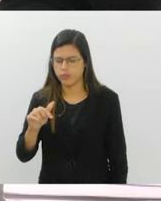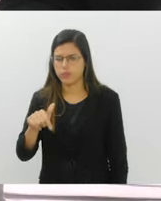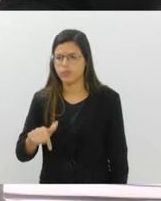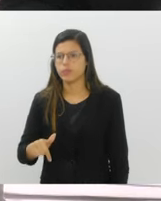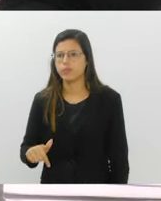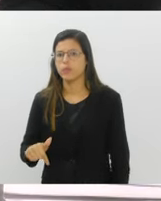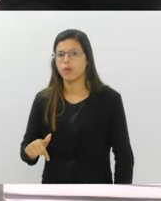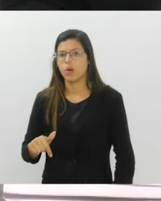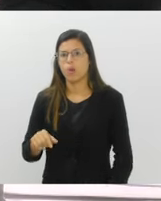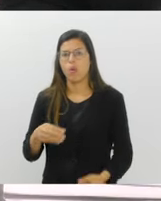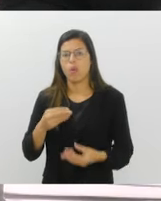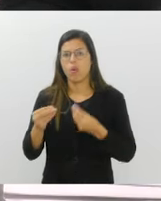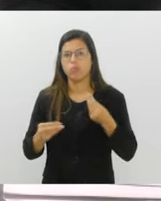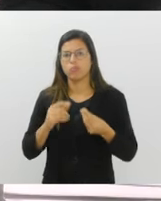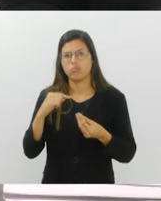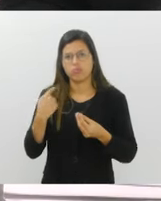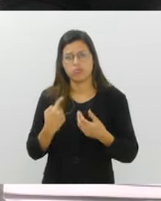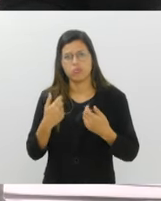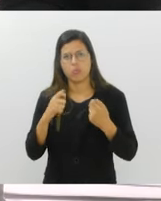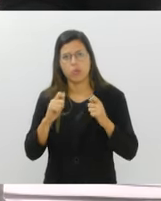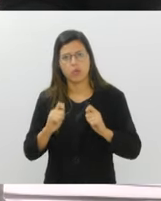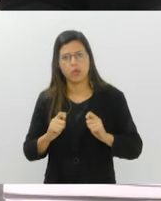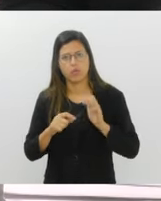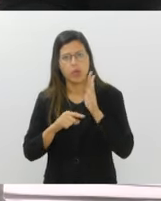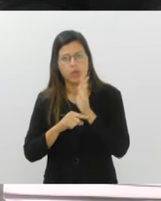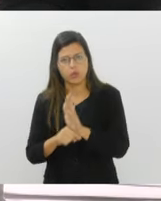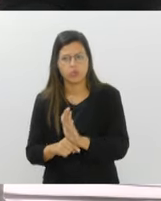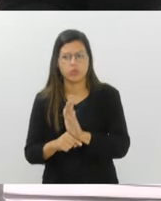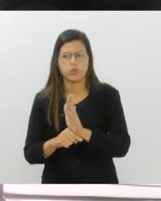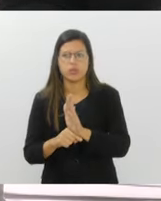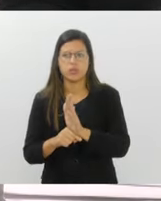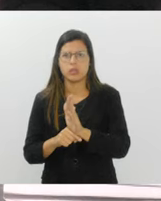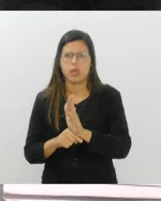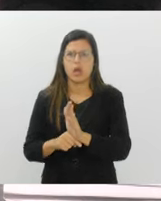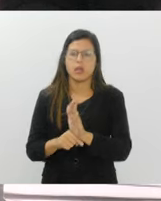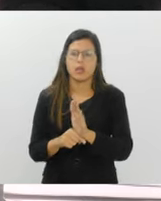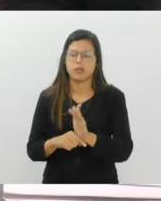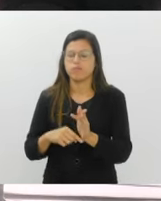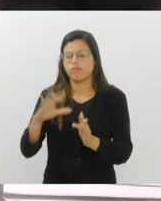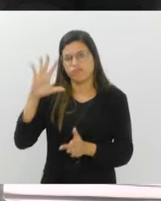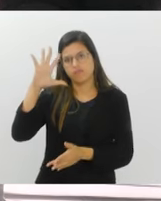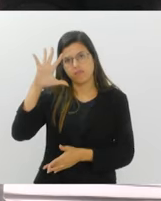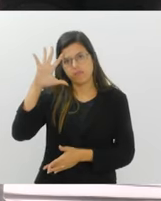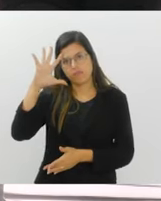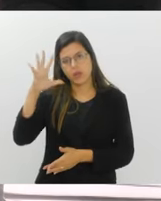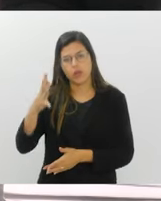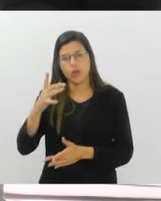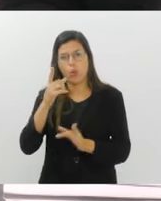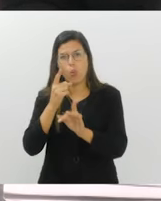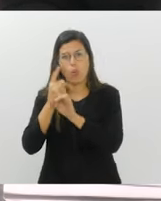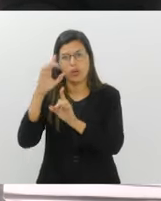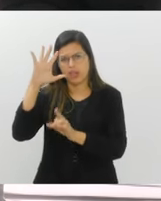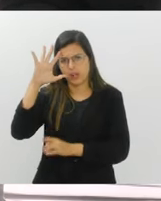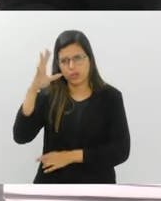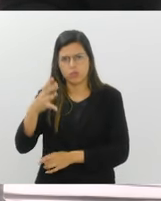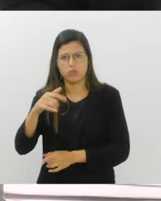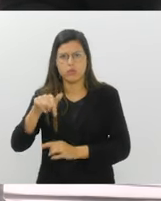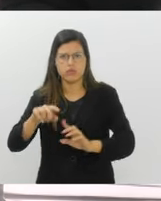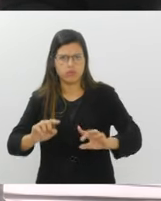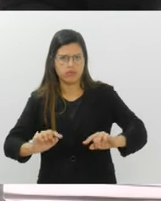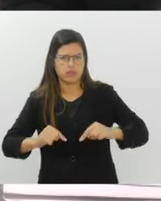temos condição de colaborar nesse encontro de contas, de busca de solução desse imenso